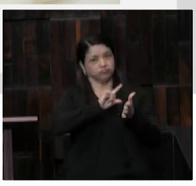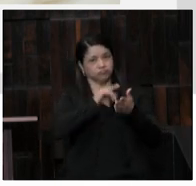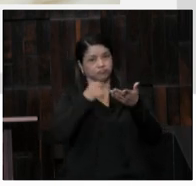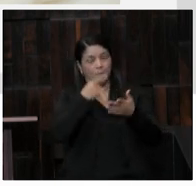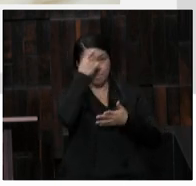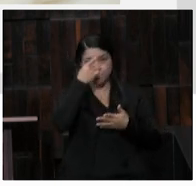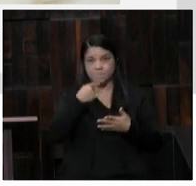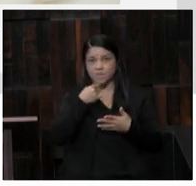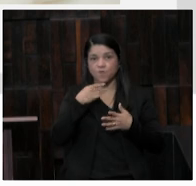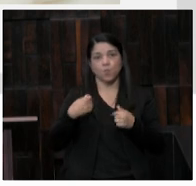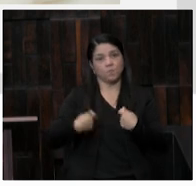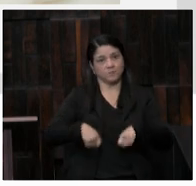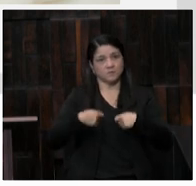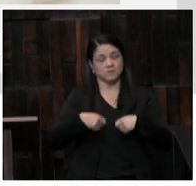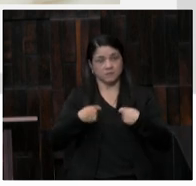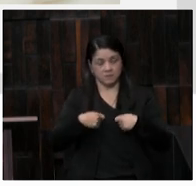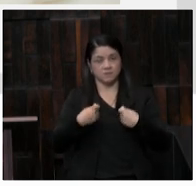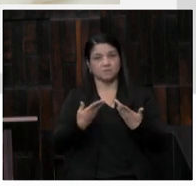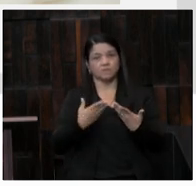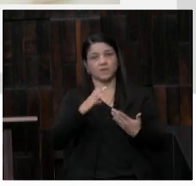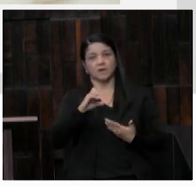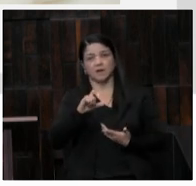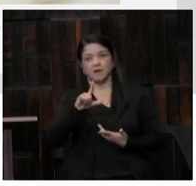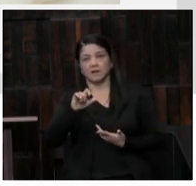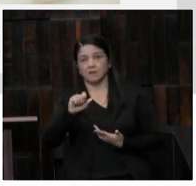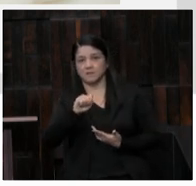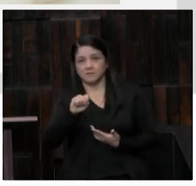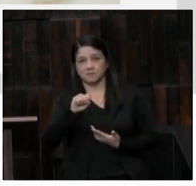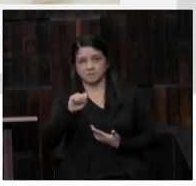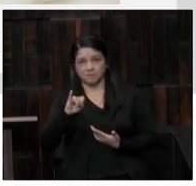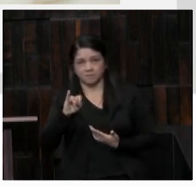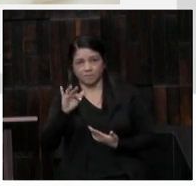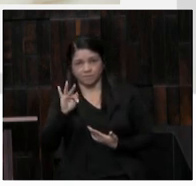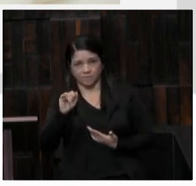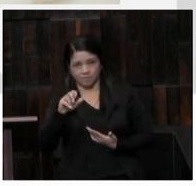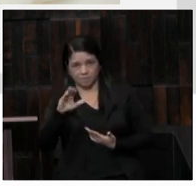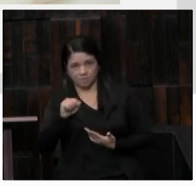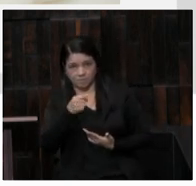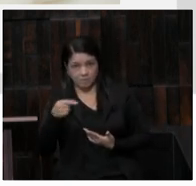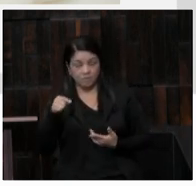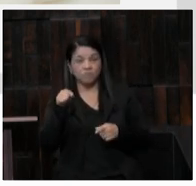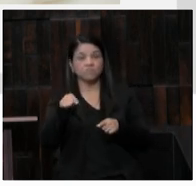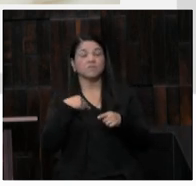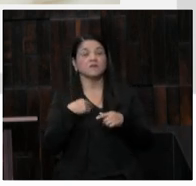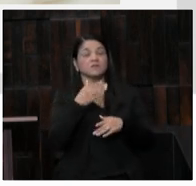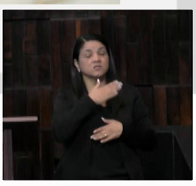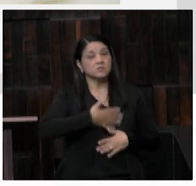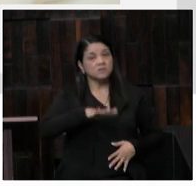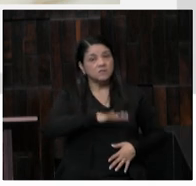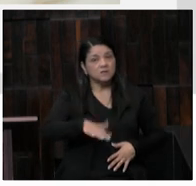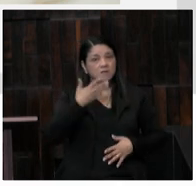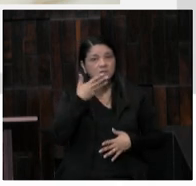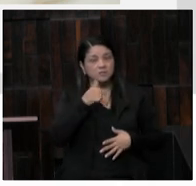dessas crianças. Então, a gente vai refazer esse perfil de classificação. Essas crianças passarão por avaliação do perfil sensorial. Pode